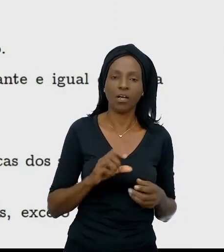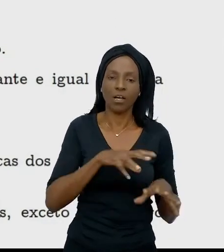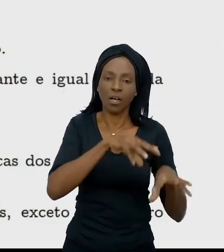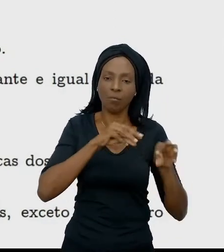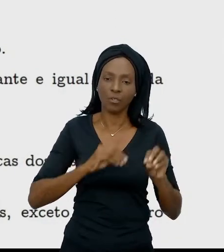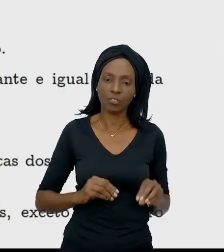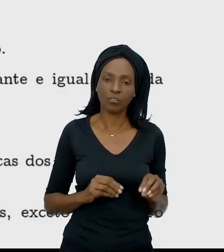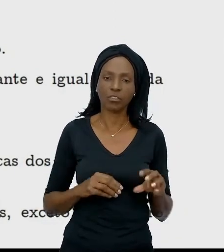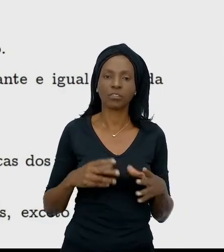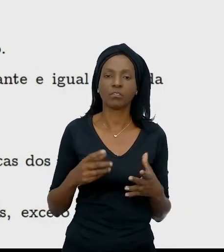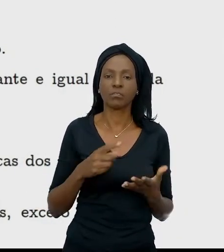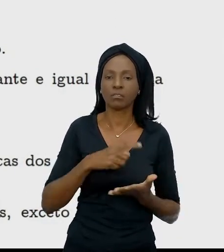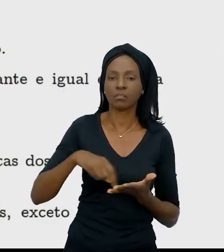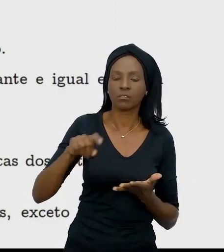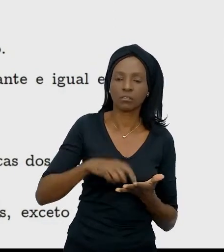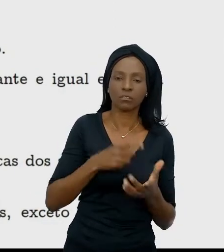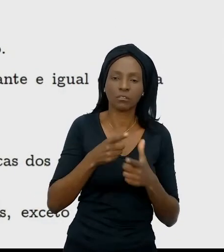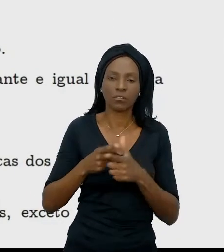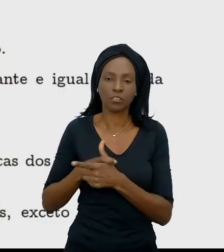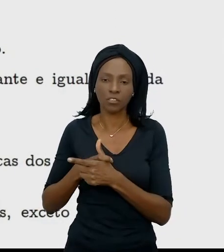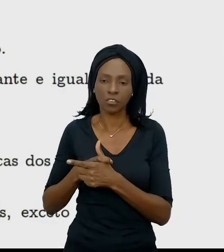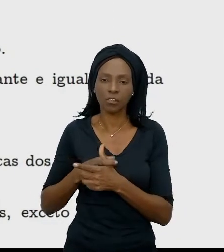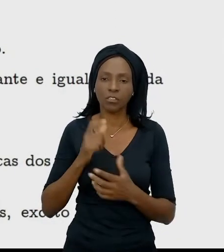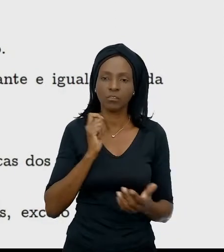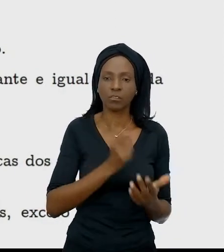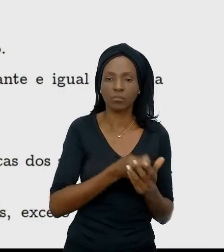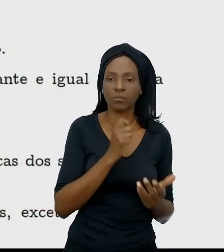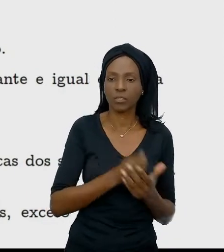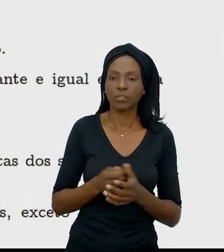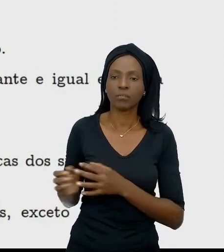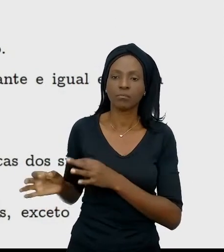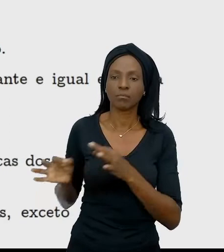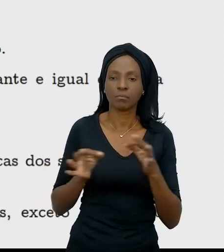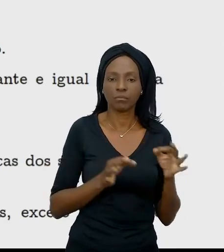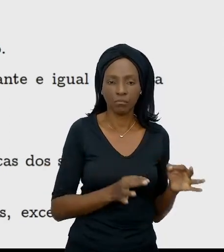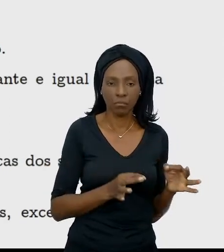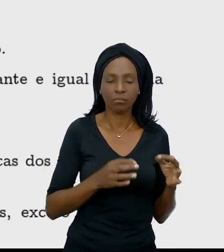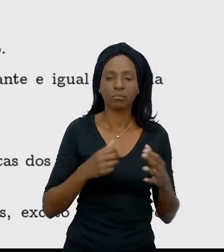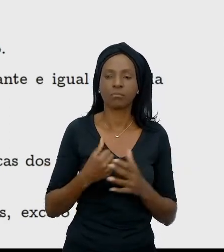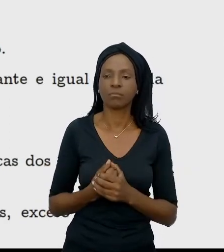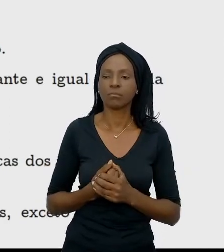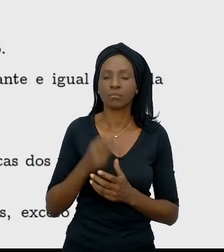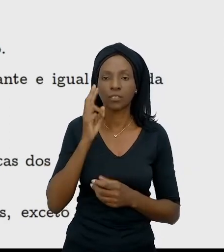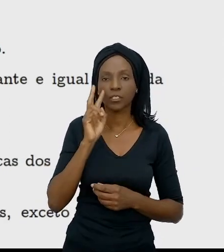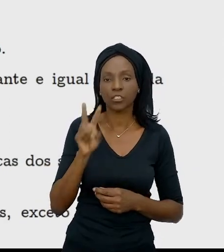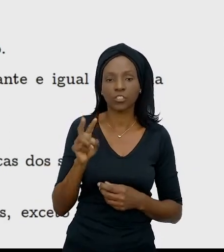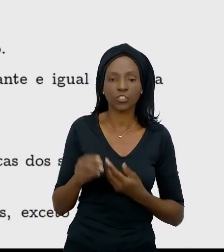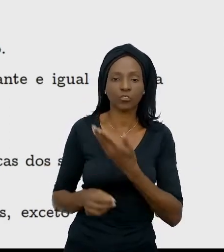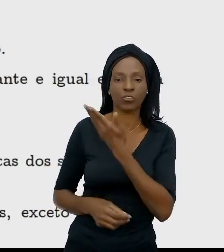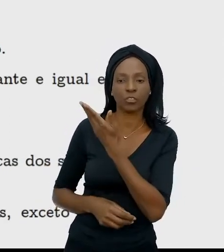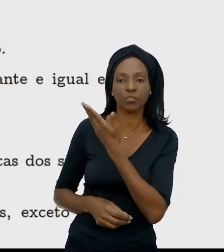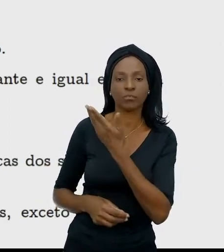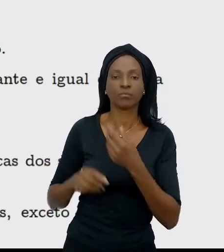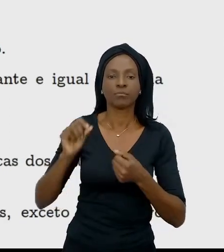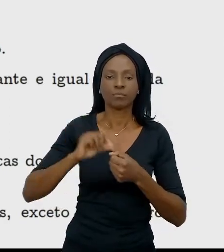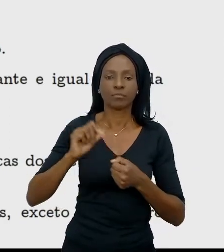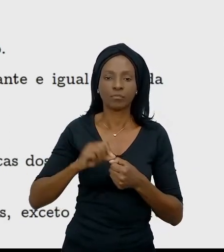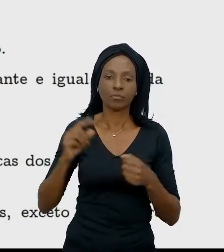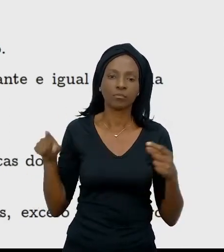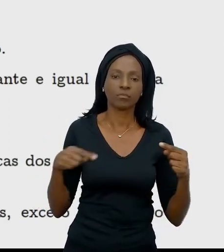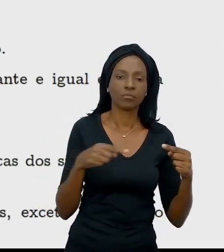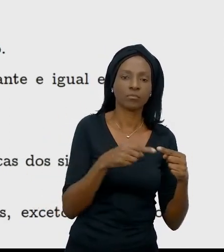um processo de extinção de uma dívida através de pagamentos periódicos, que a gente acabou de ler ali no slide, que são realizados em função